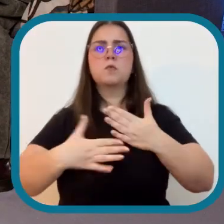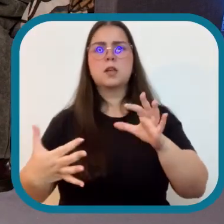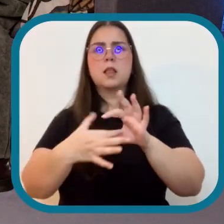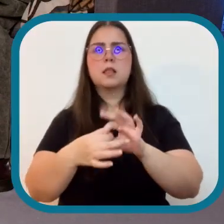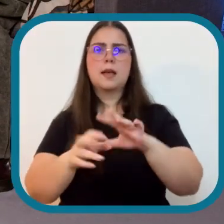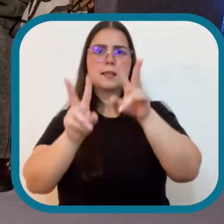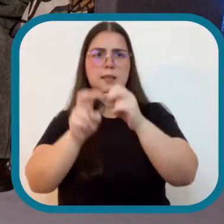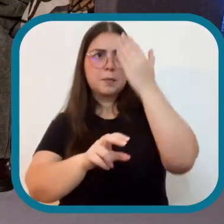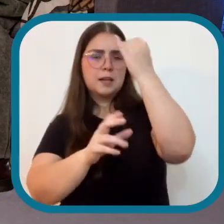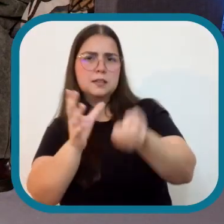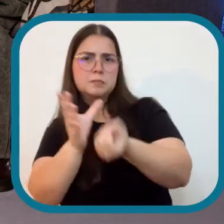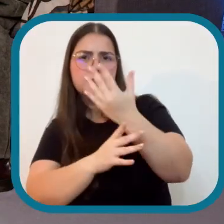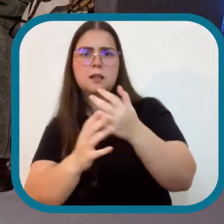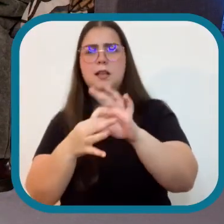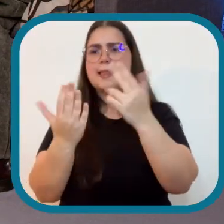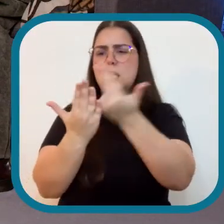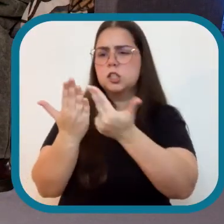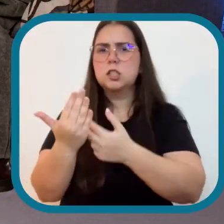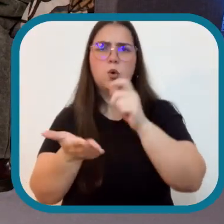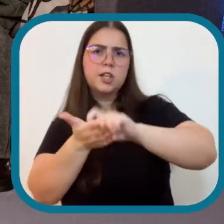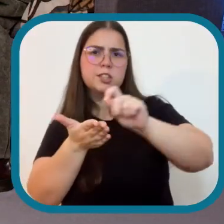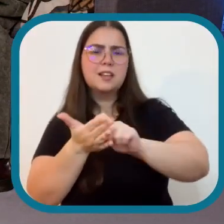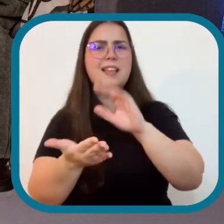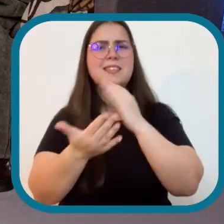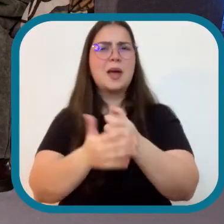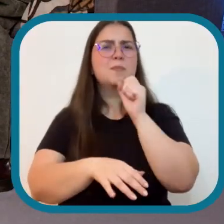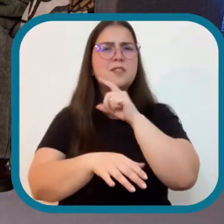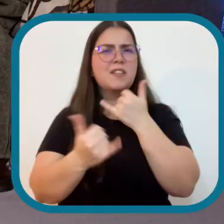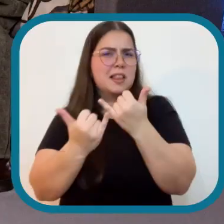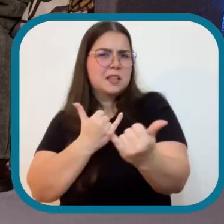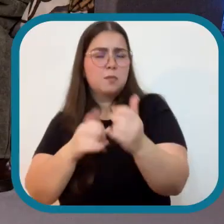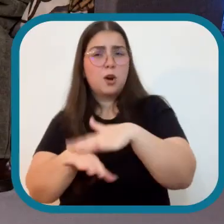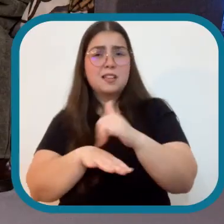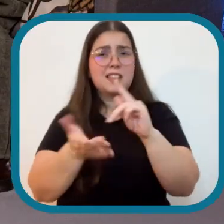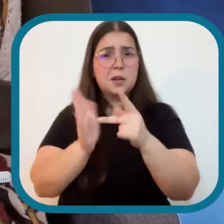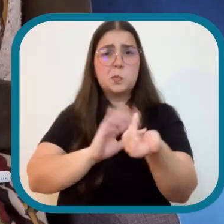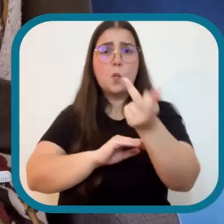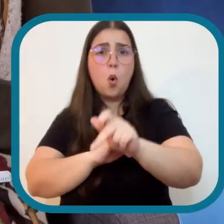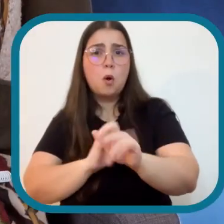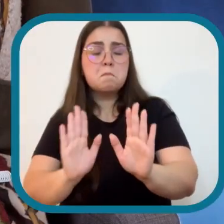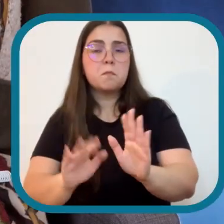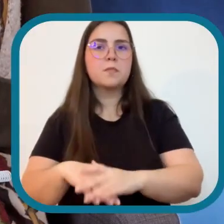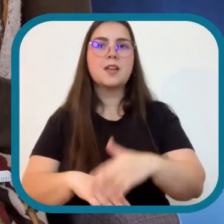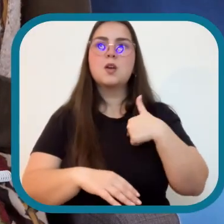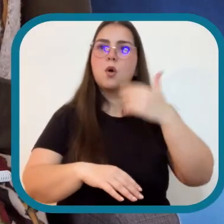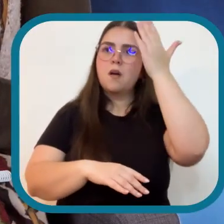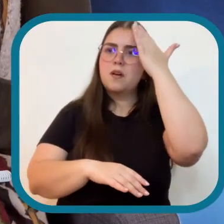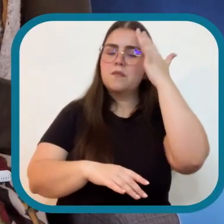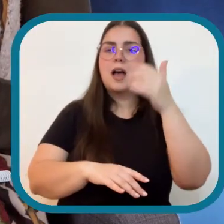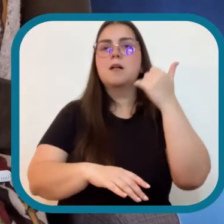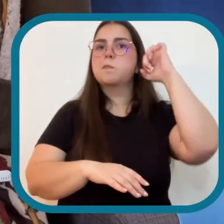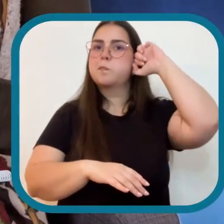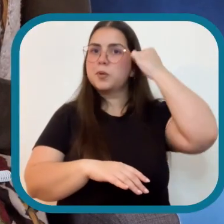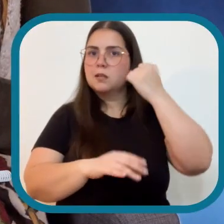universo criativo, o escritor e os artistas, possam estar sob ameaça por esta tecnologia? Eu penso que estão sob